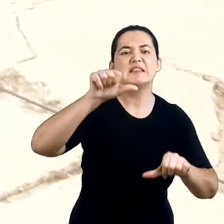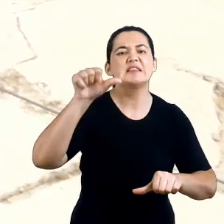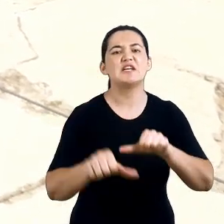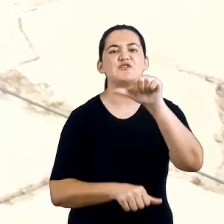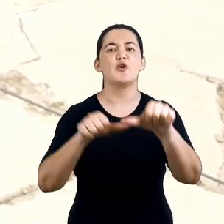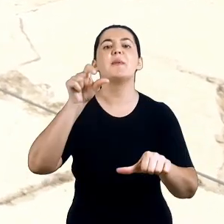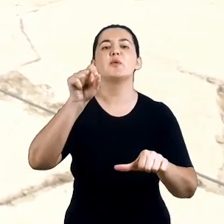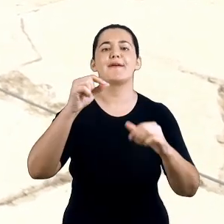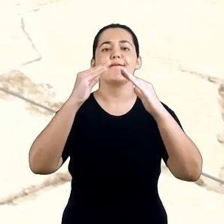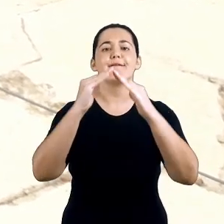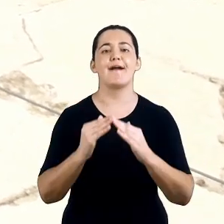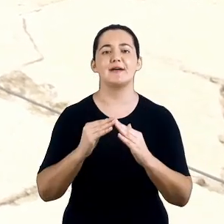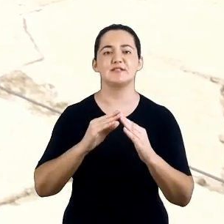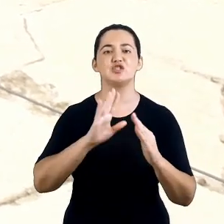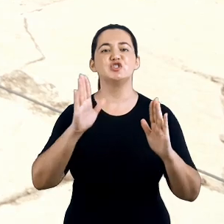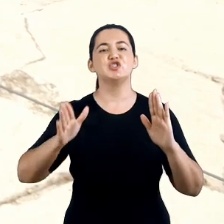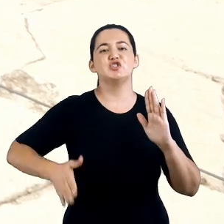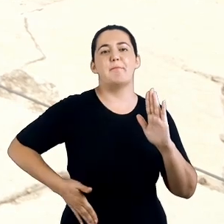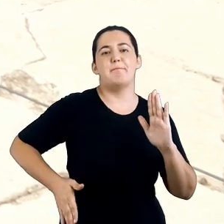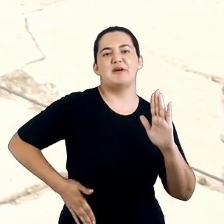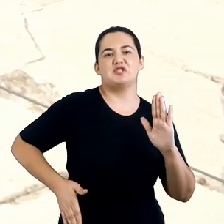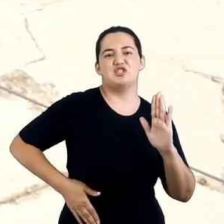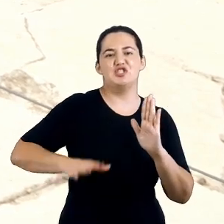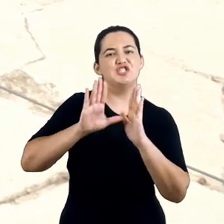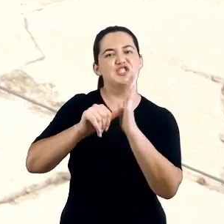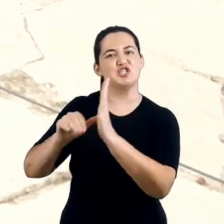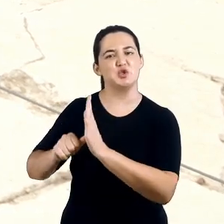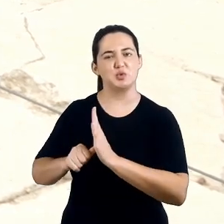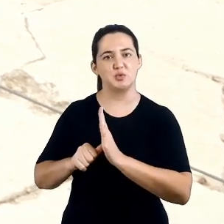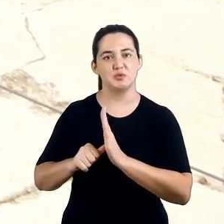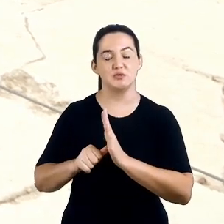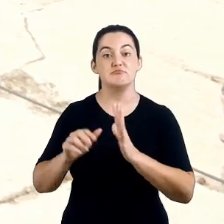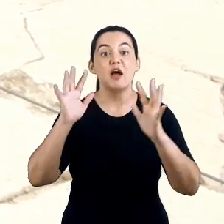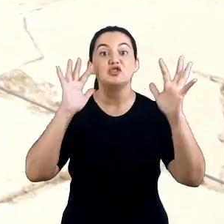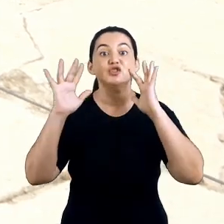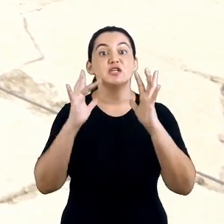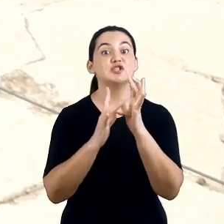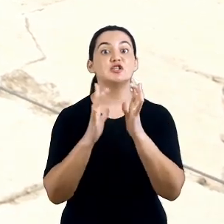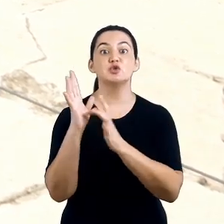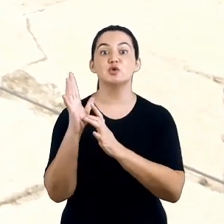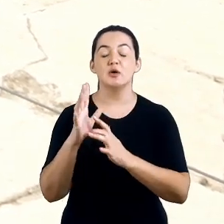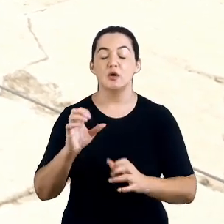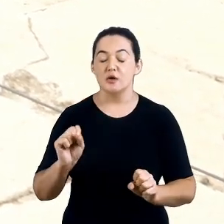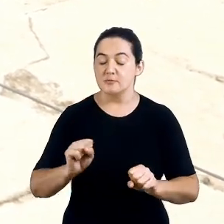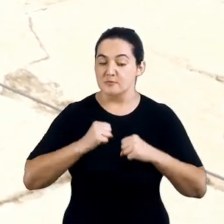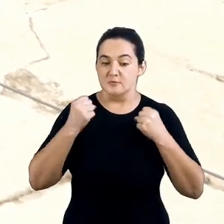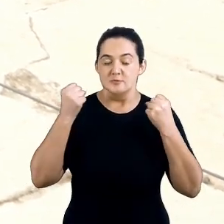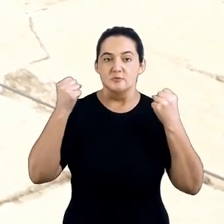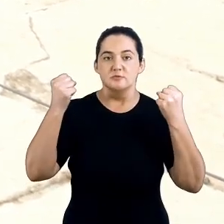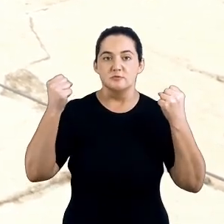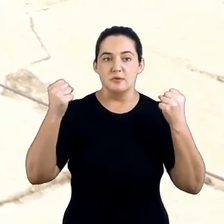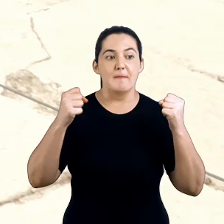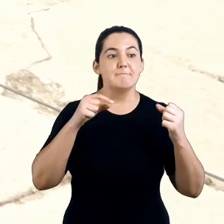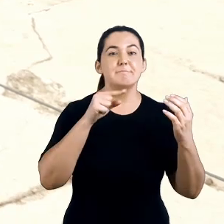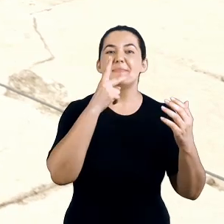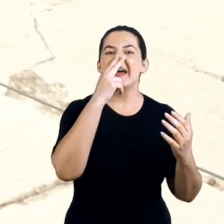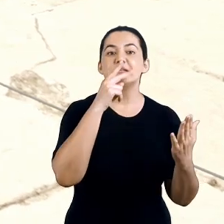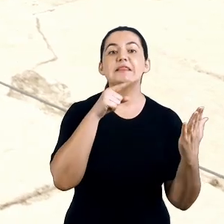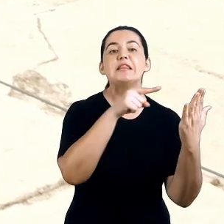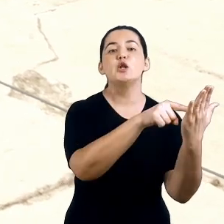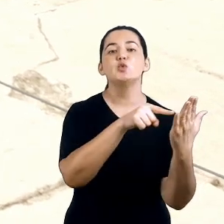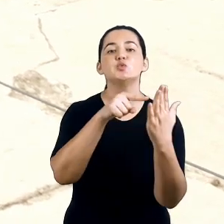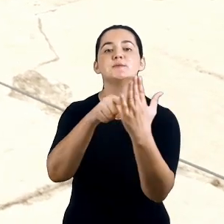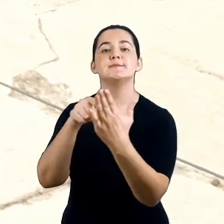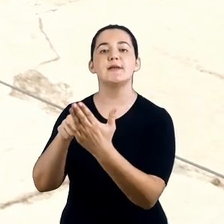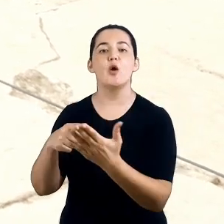a transformaram num covil de bandidos. Imagine o tom de voz de Jesus em denunciar aqueles erros, não como